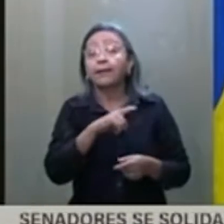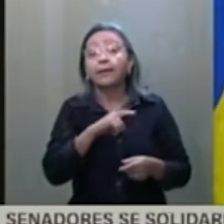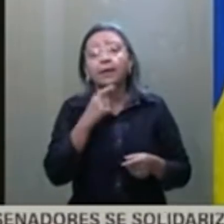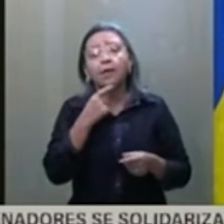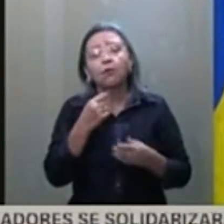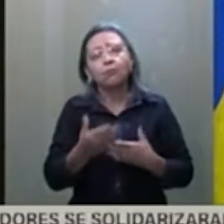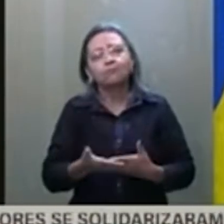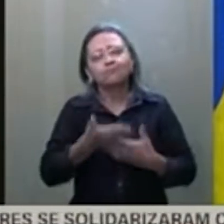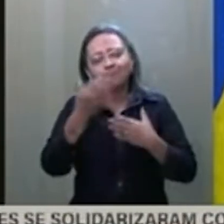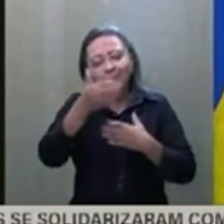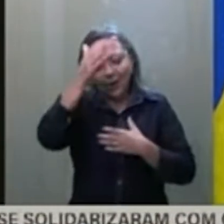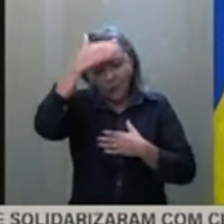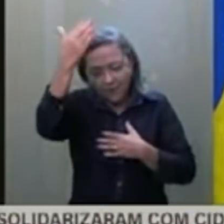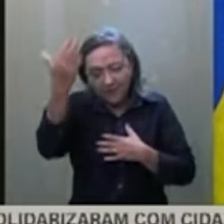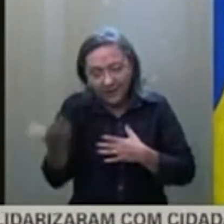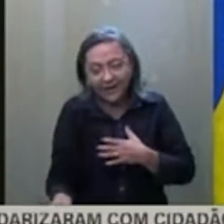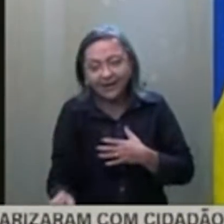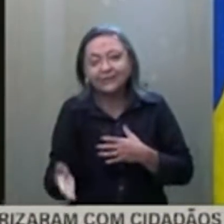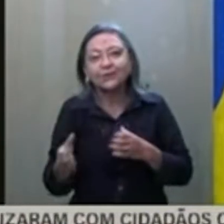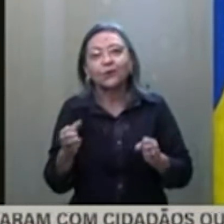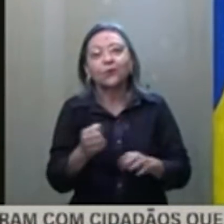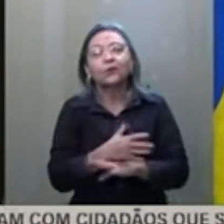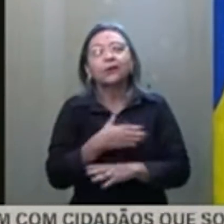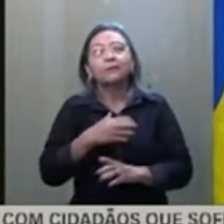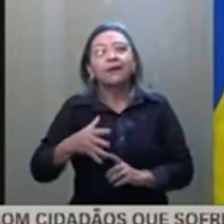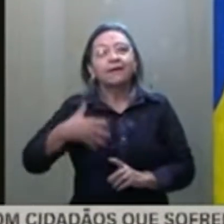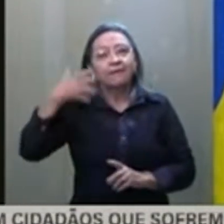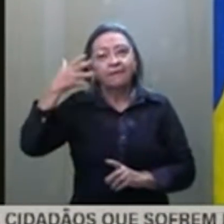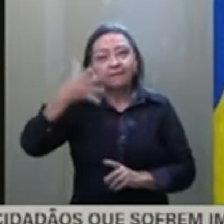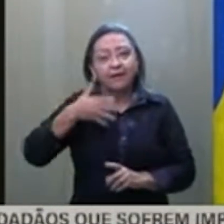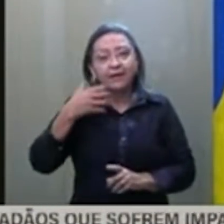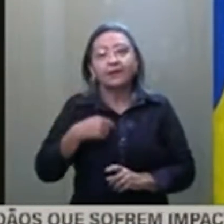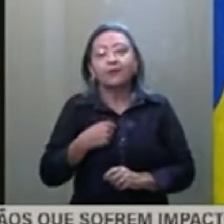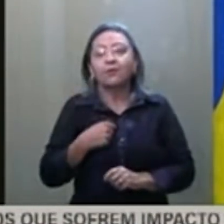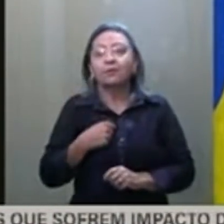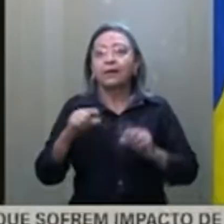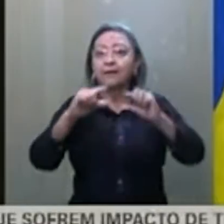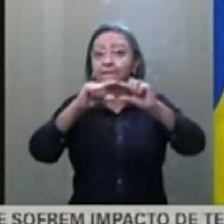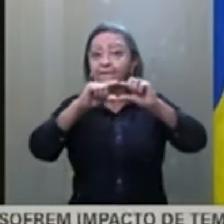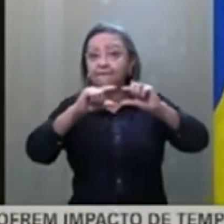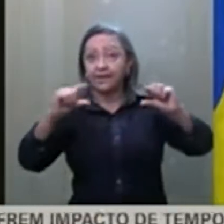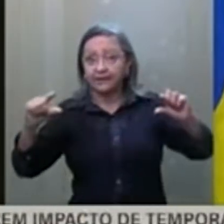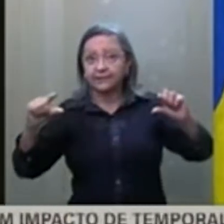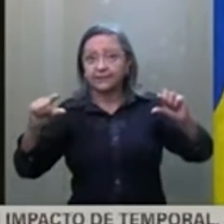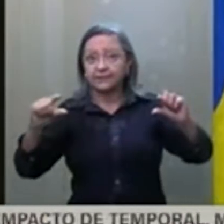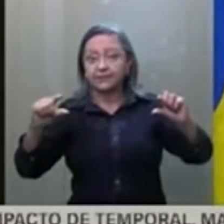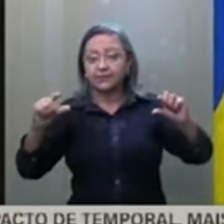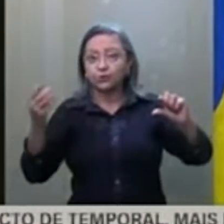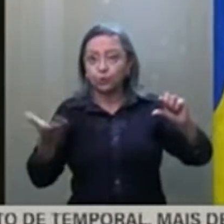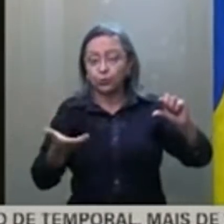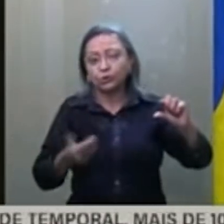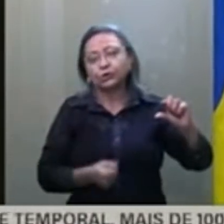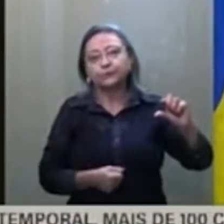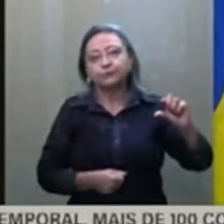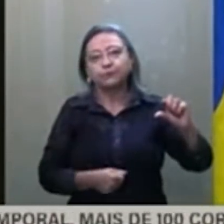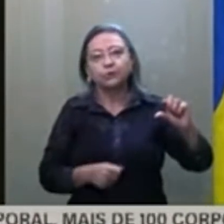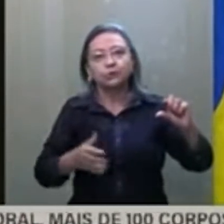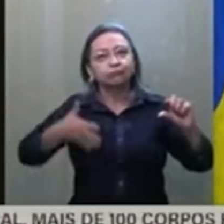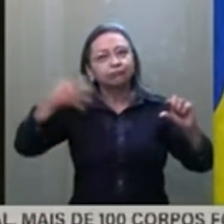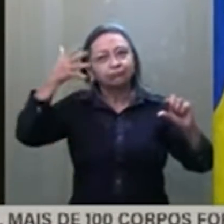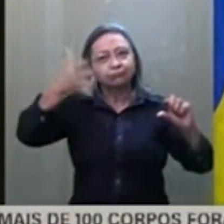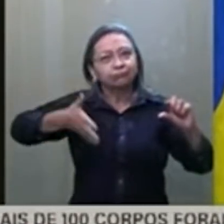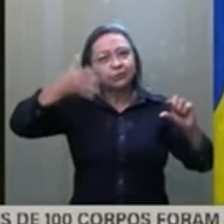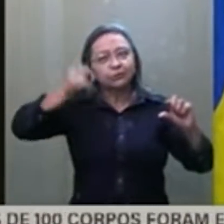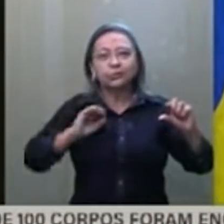presto homenagem tem serrando minha fala com quase que ele citou hoje em seu discurso